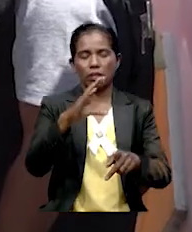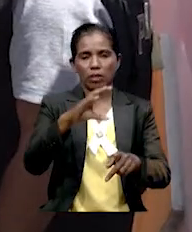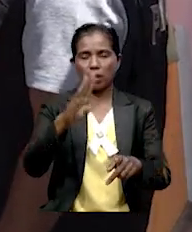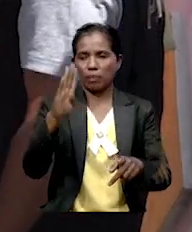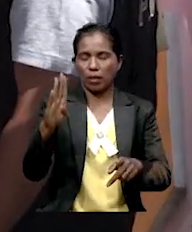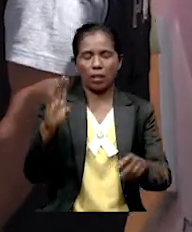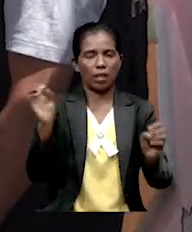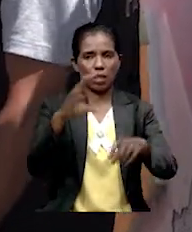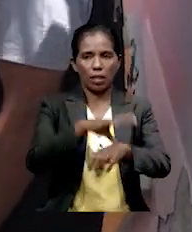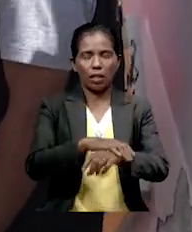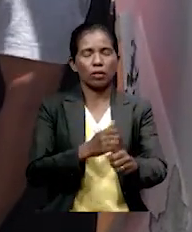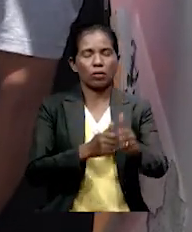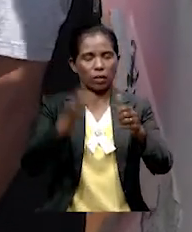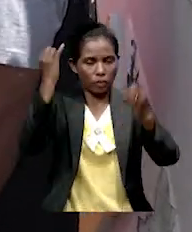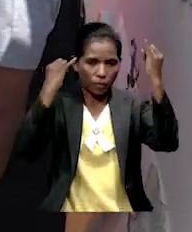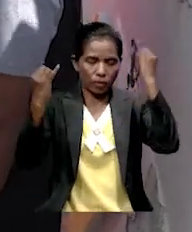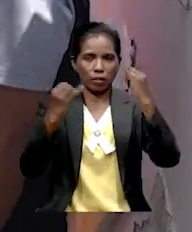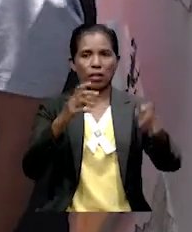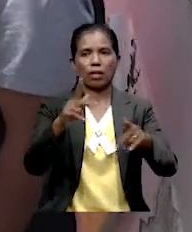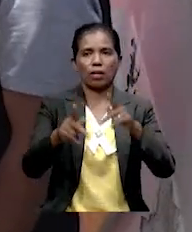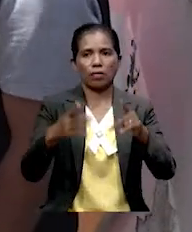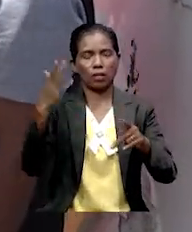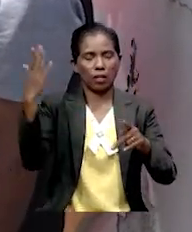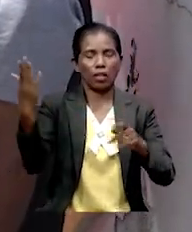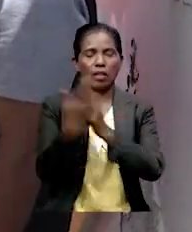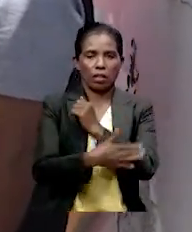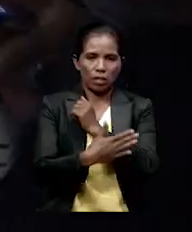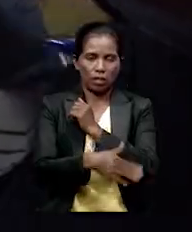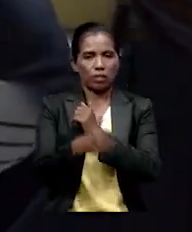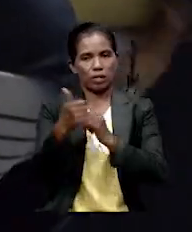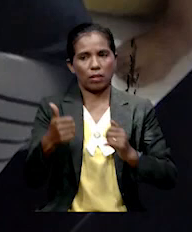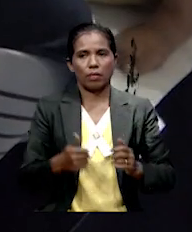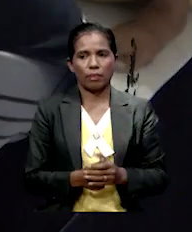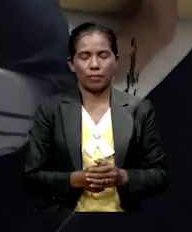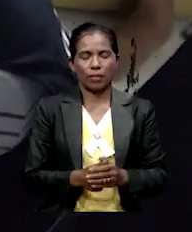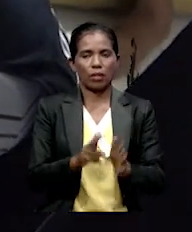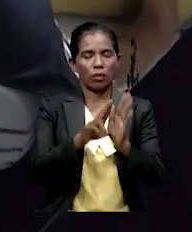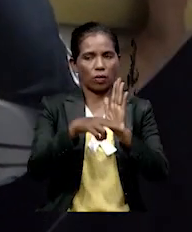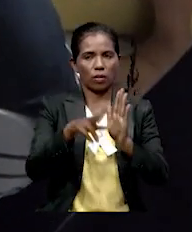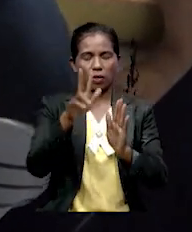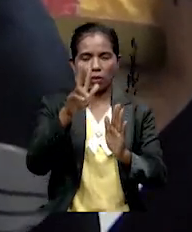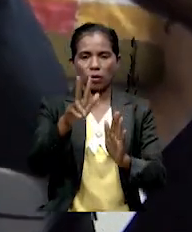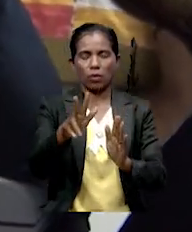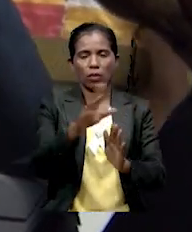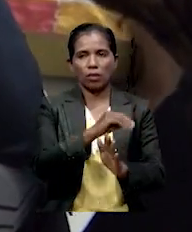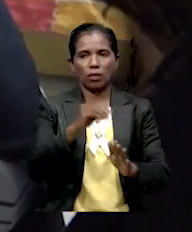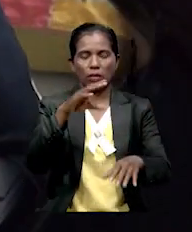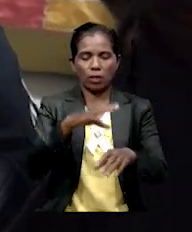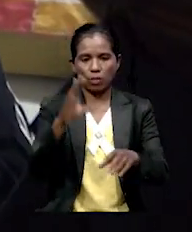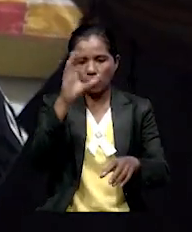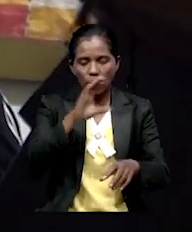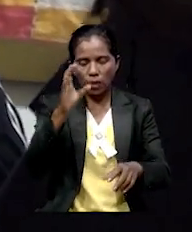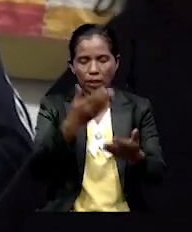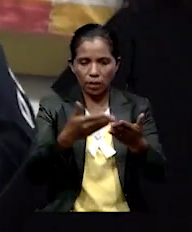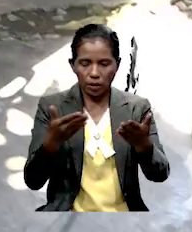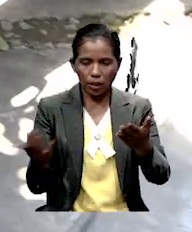consegue captura tamba tuir informação suspeito ne e a rela estrangeiro. Durante horas tolo recin, equipa conjunta halo busca ba propriedade